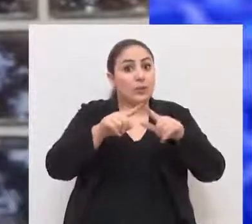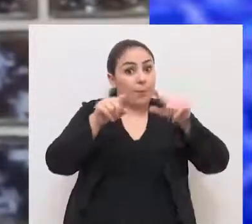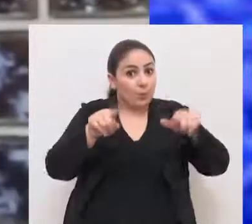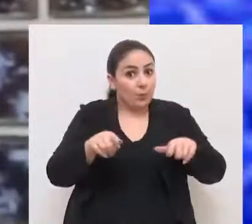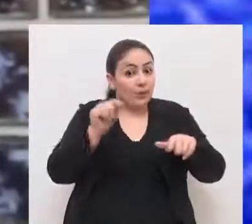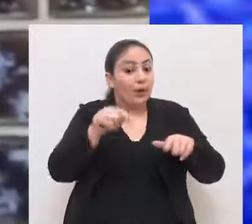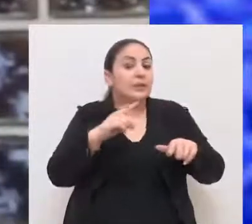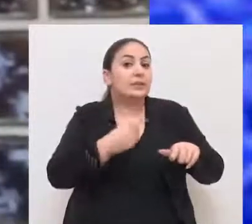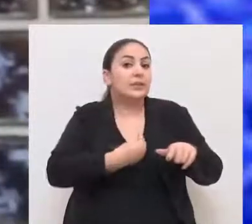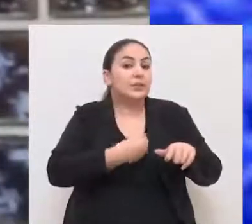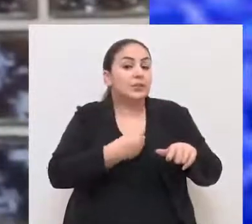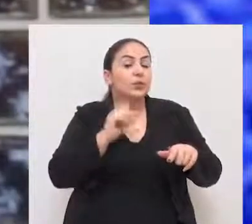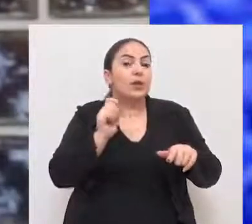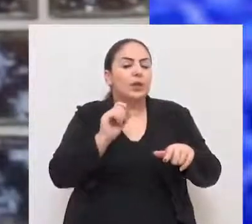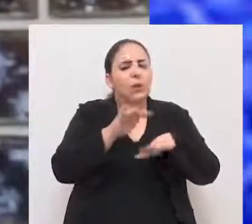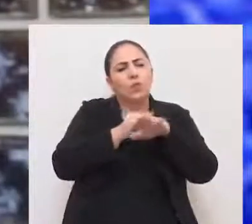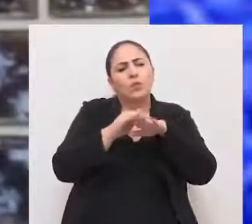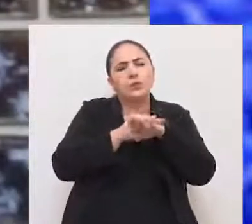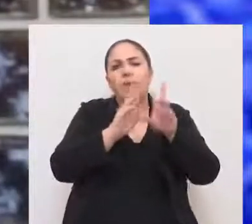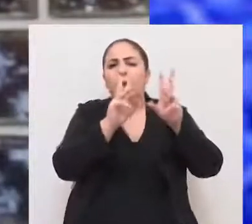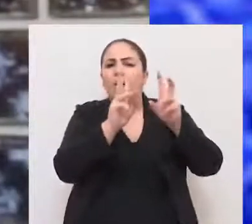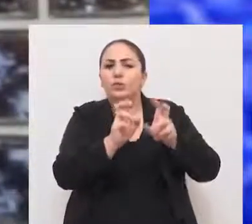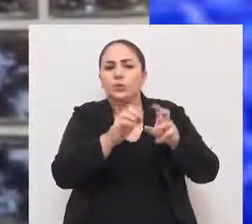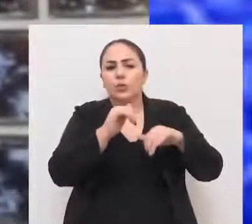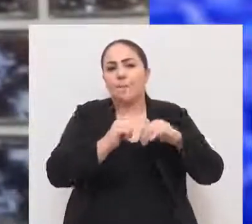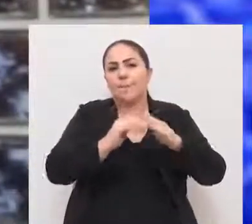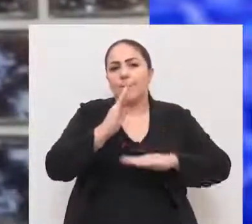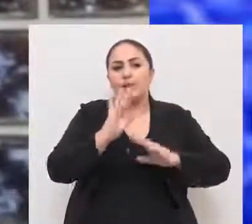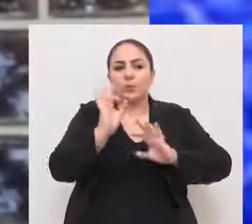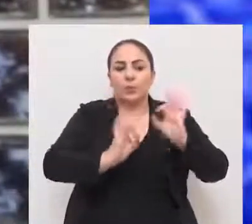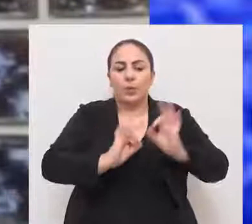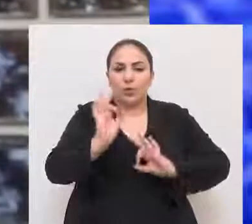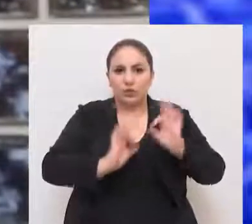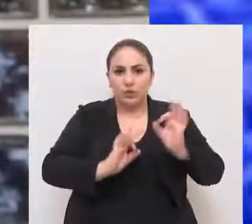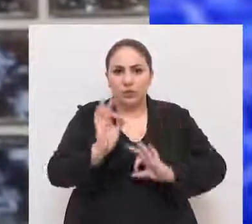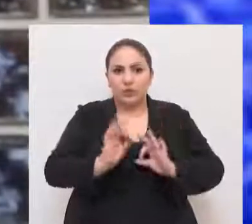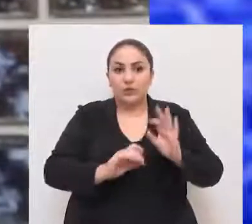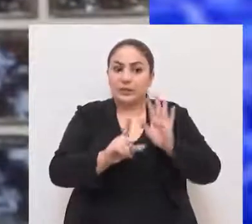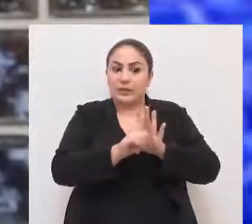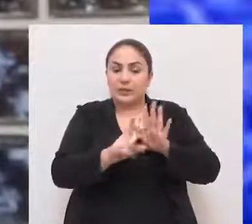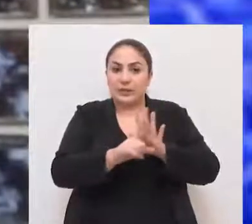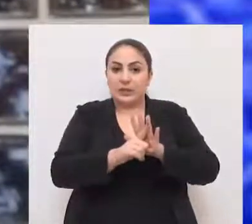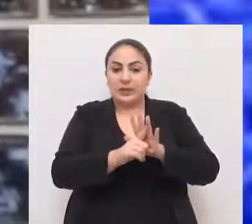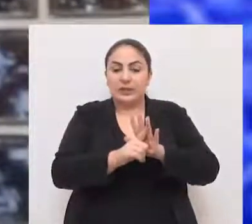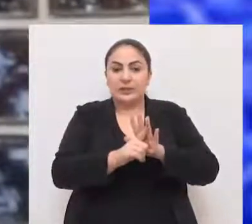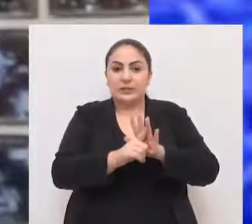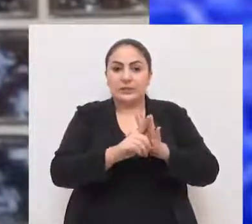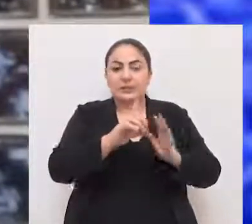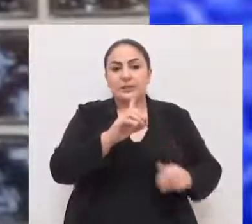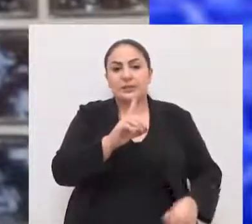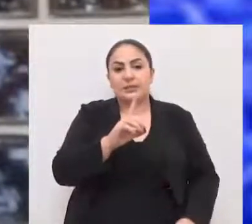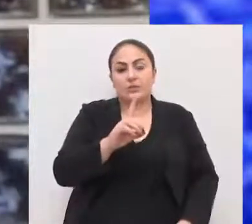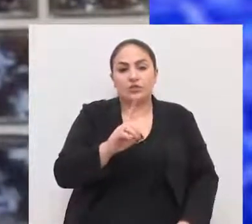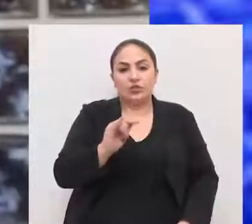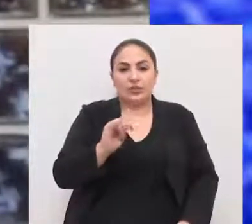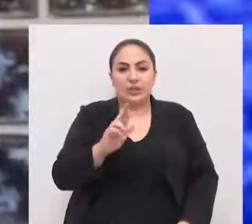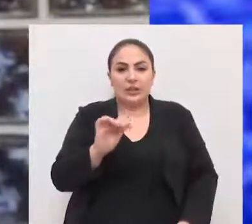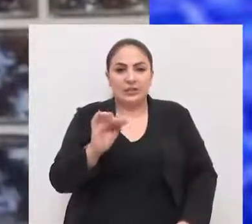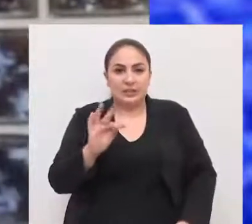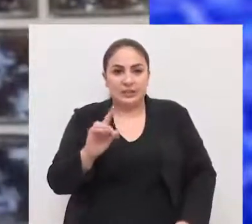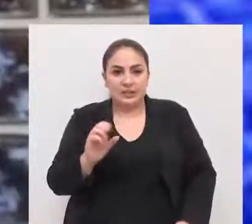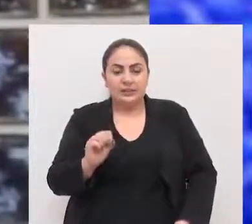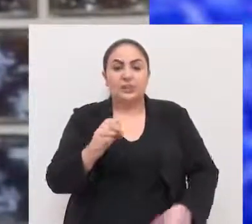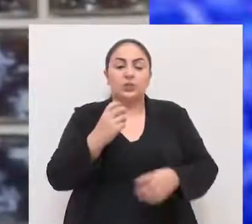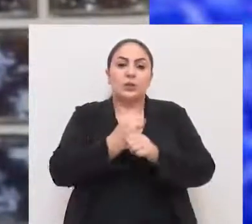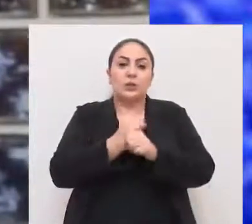pública, estaremos conversando mais sobre o projeto de lei das diretrizes orçamentárias